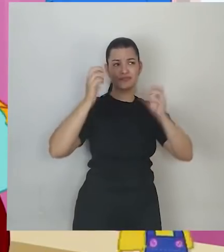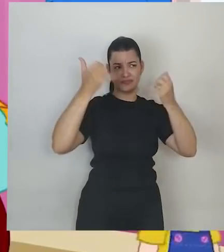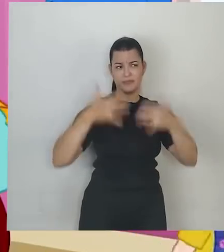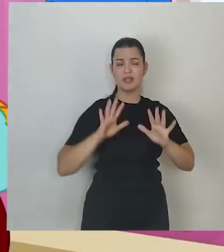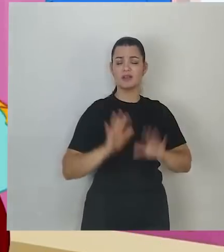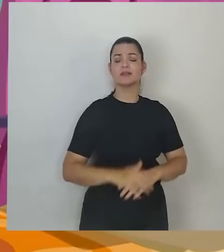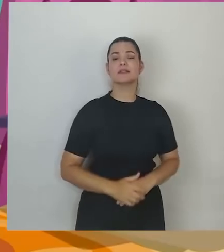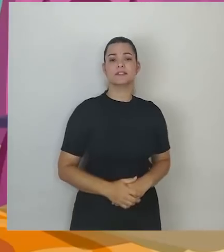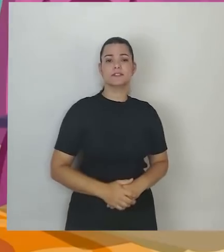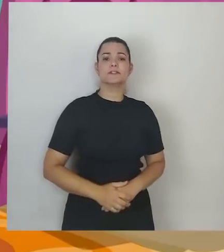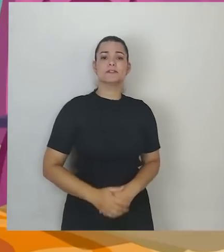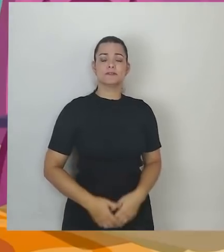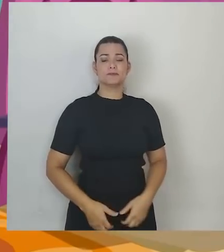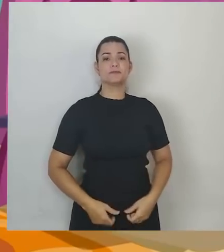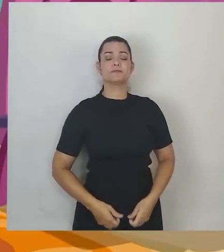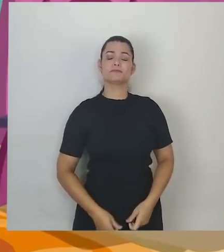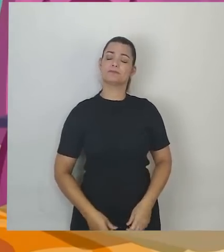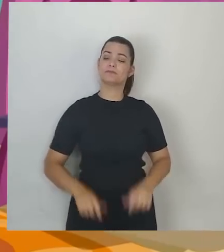pra vocês.